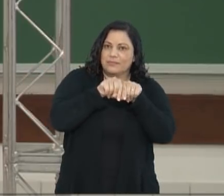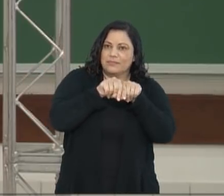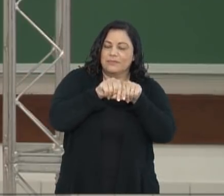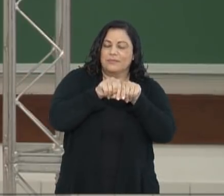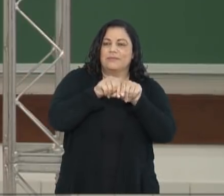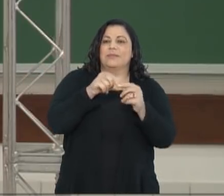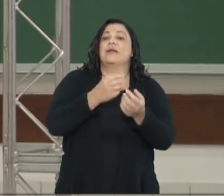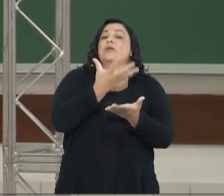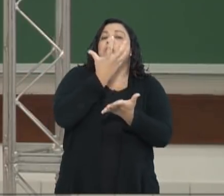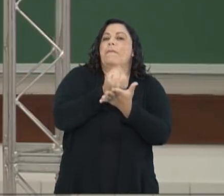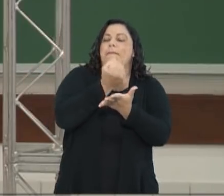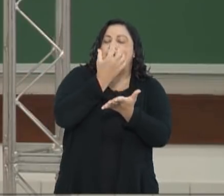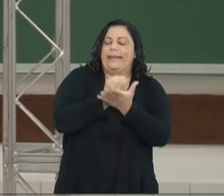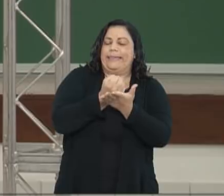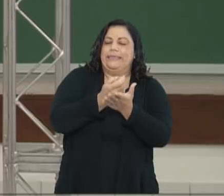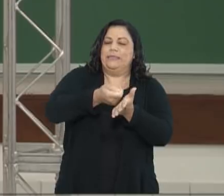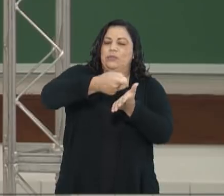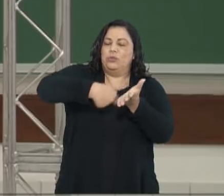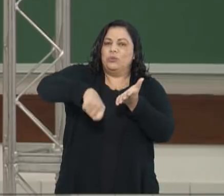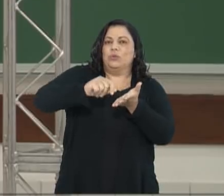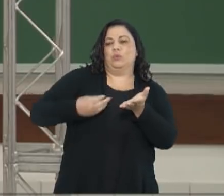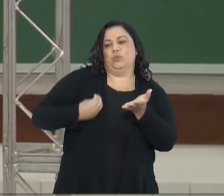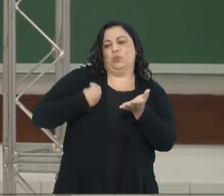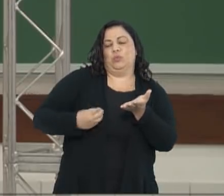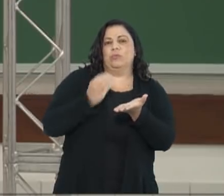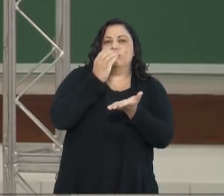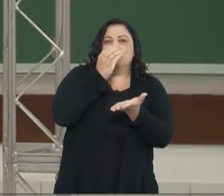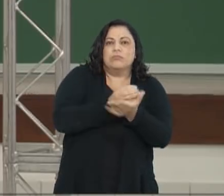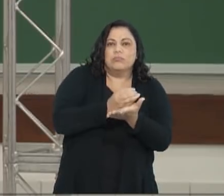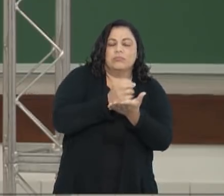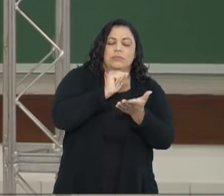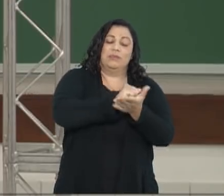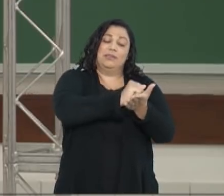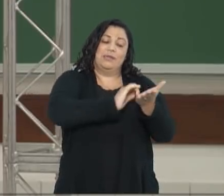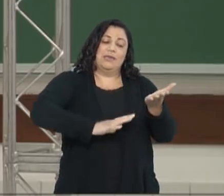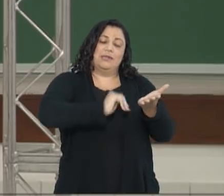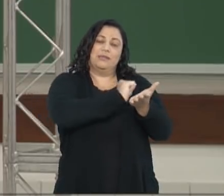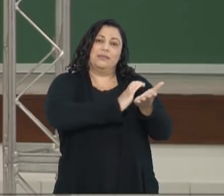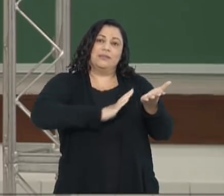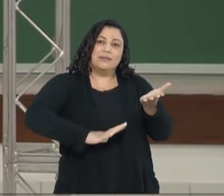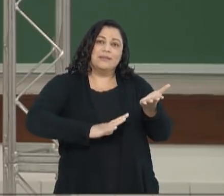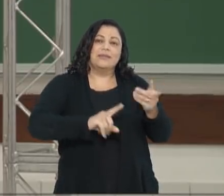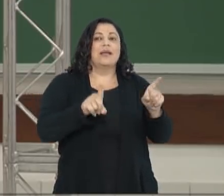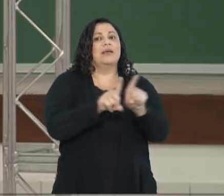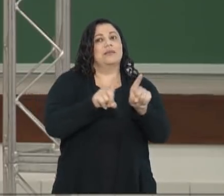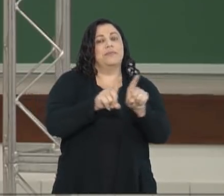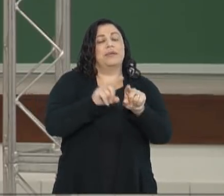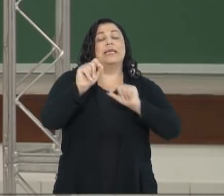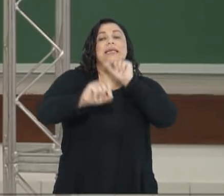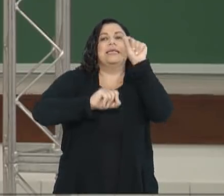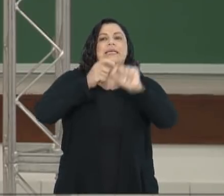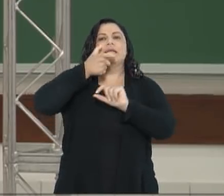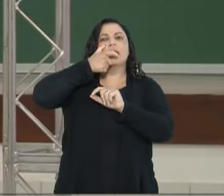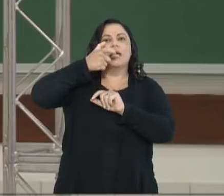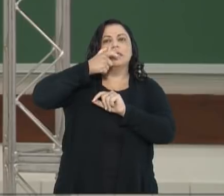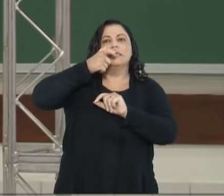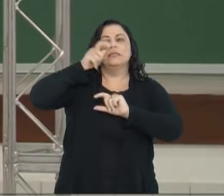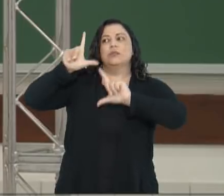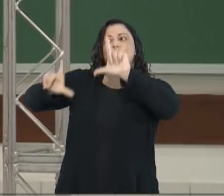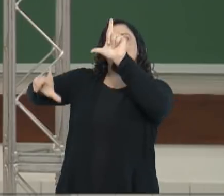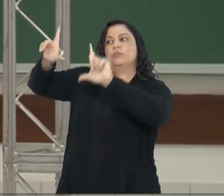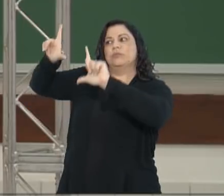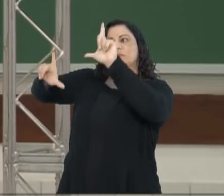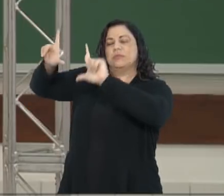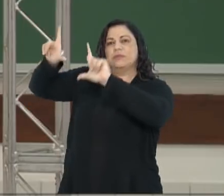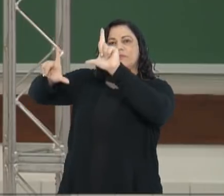tá? Realizar as atividades também lá no aplicativo. E quem porventura está só acompanhando pela TV, deve entregar